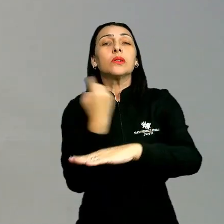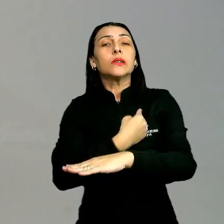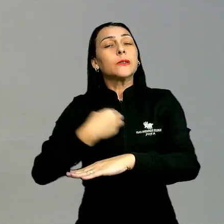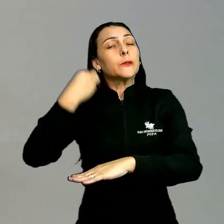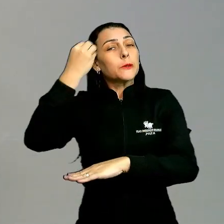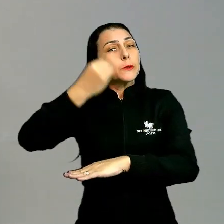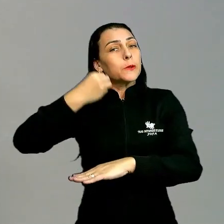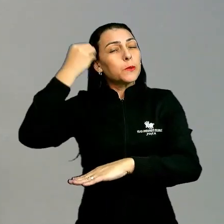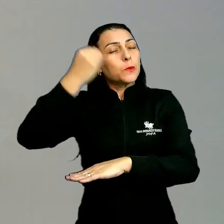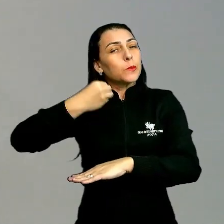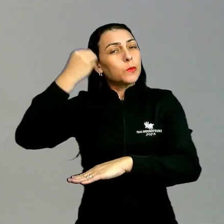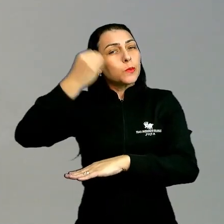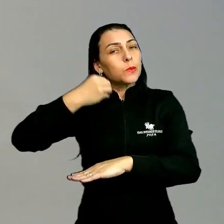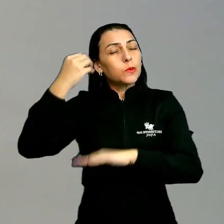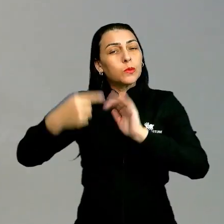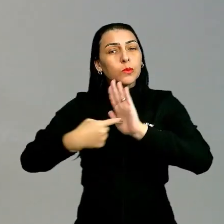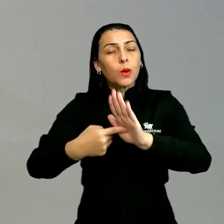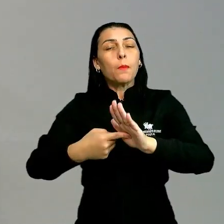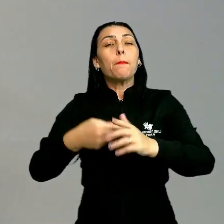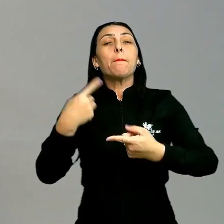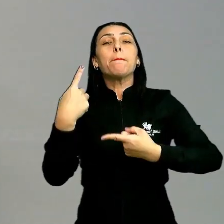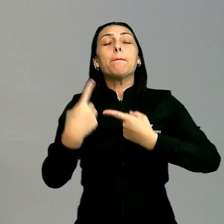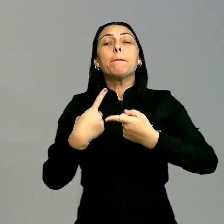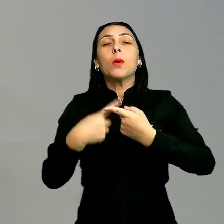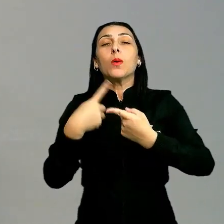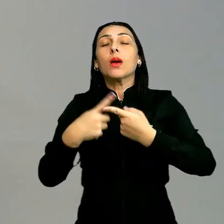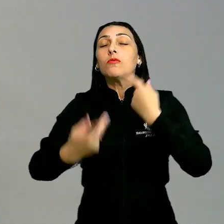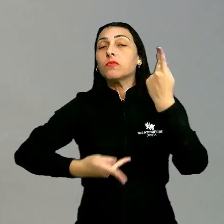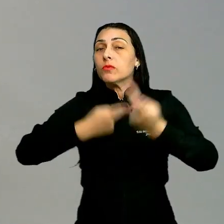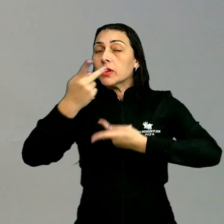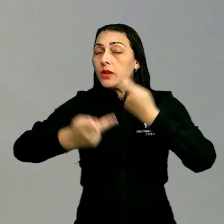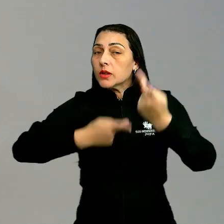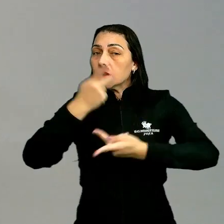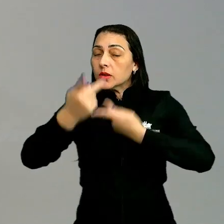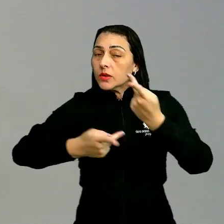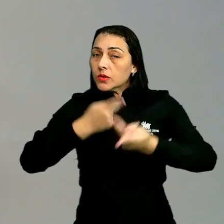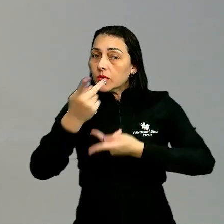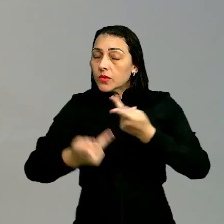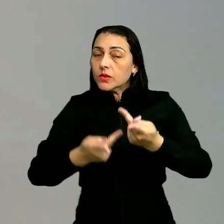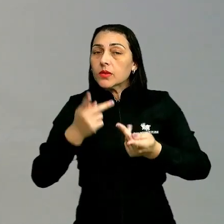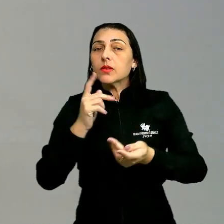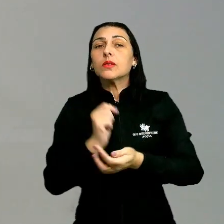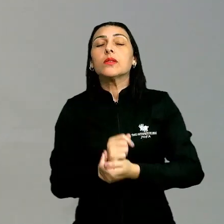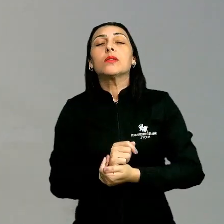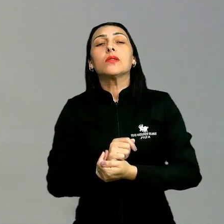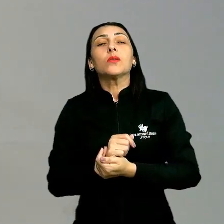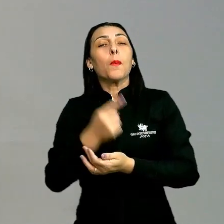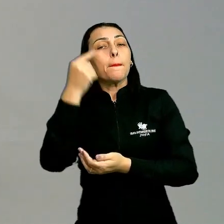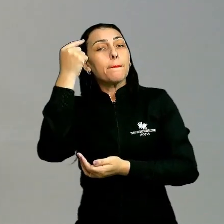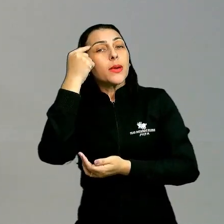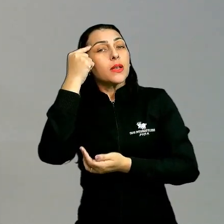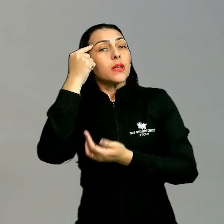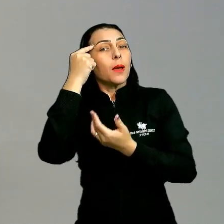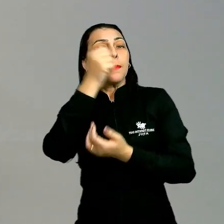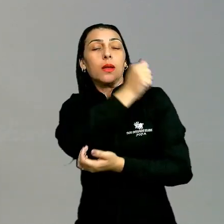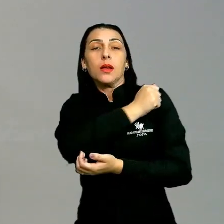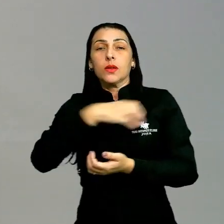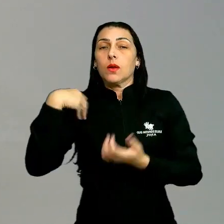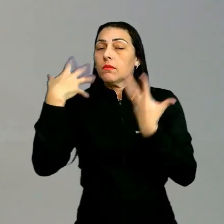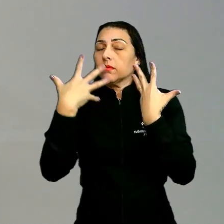tentar elucidar o que são os discursos falaciosos que vão contra o pensamento